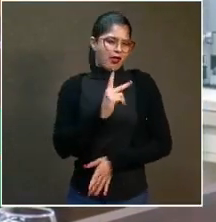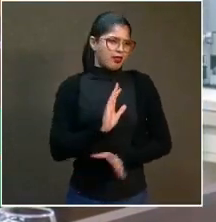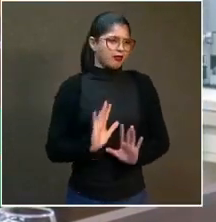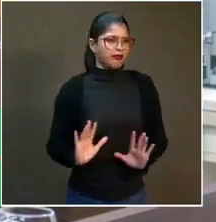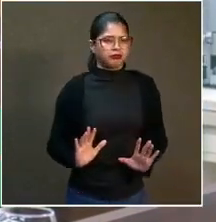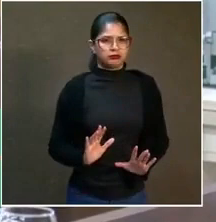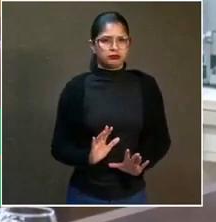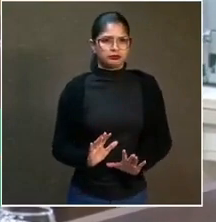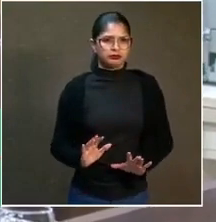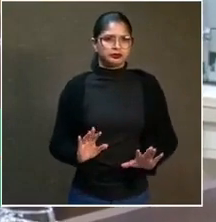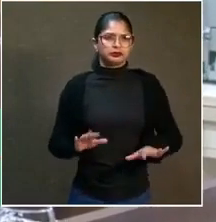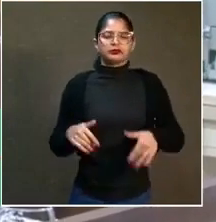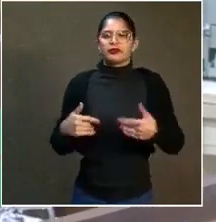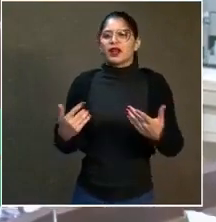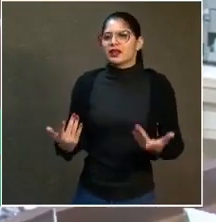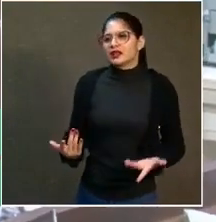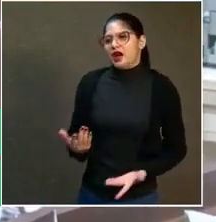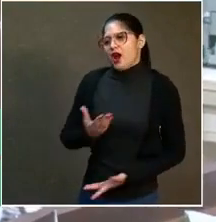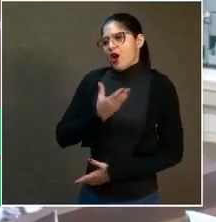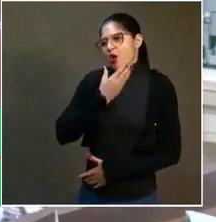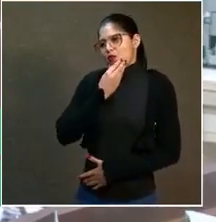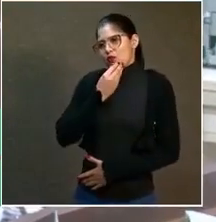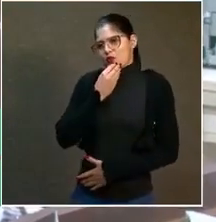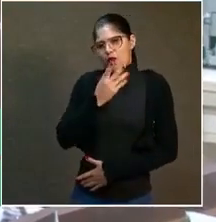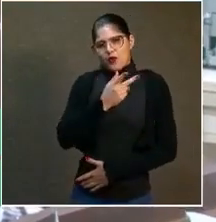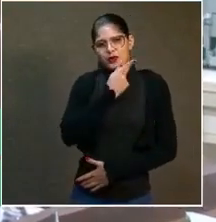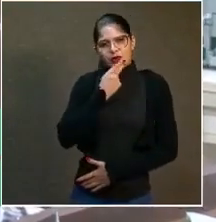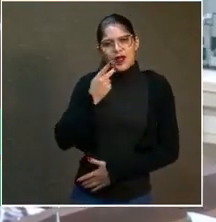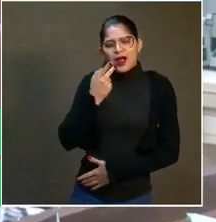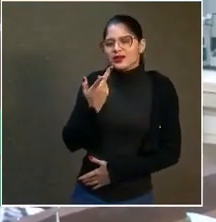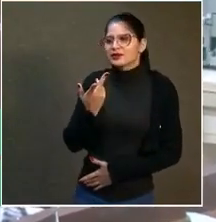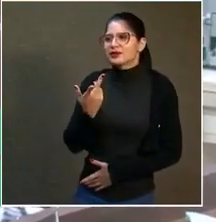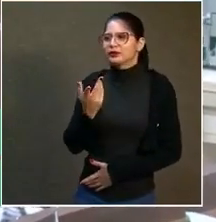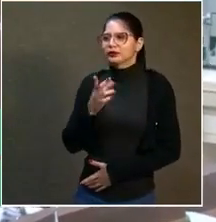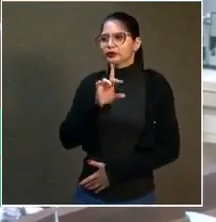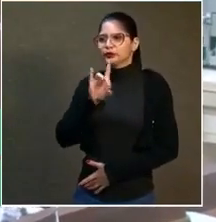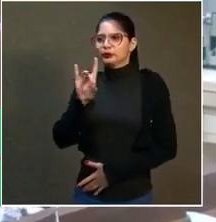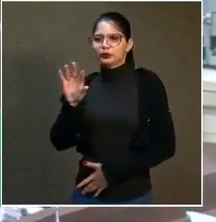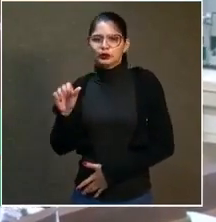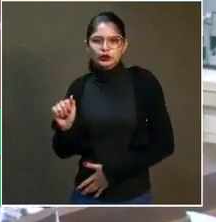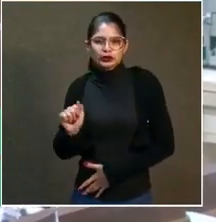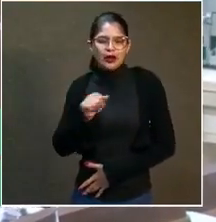O que mais o Cássio passava naquele dia, excelências?